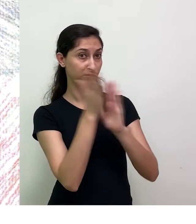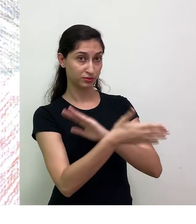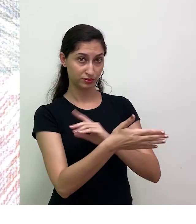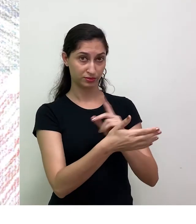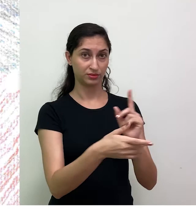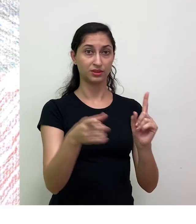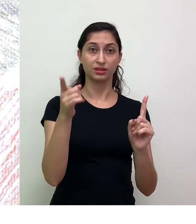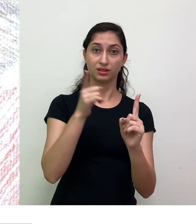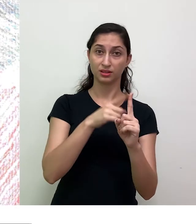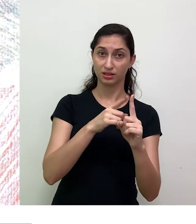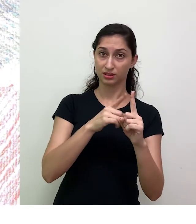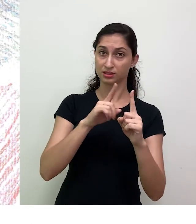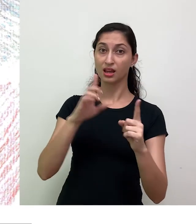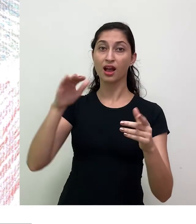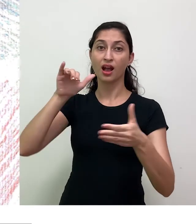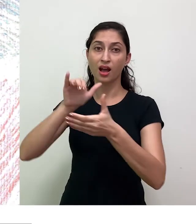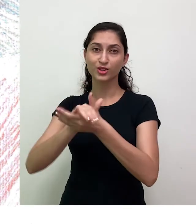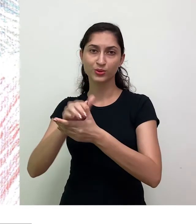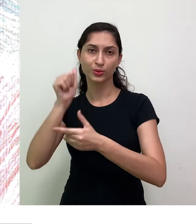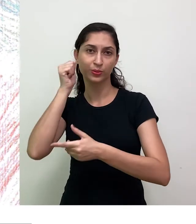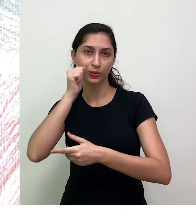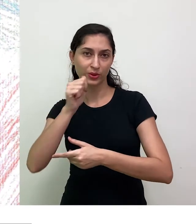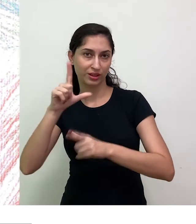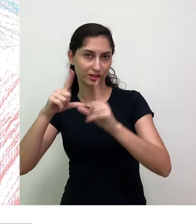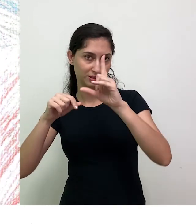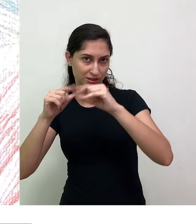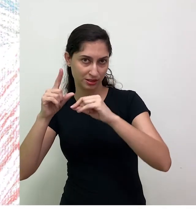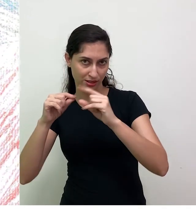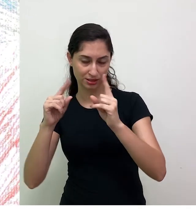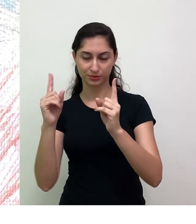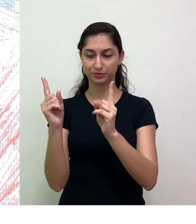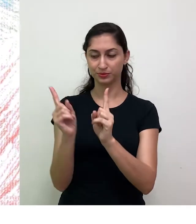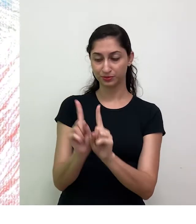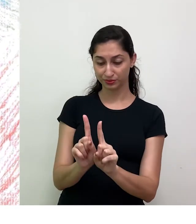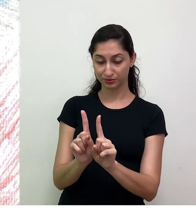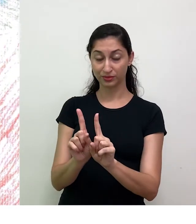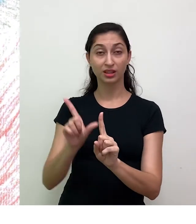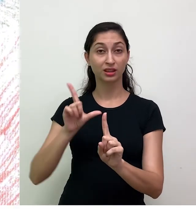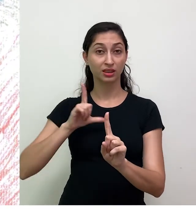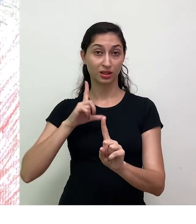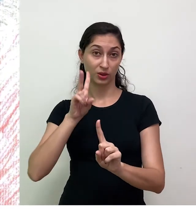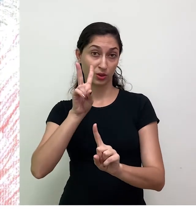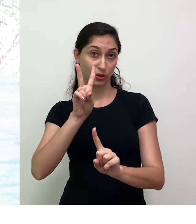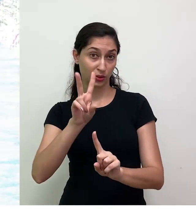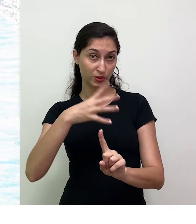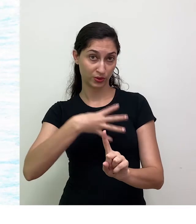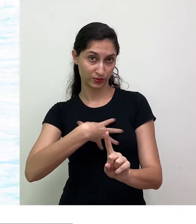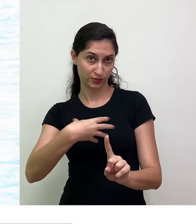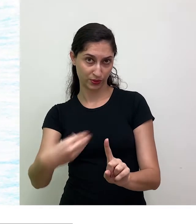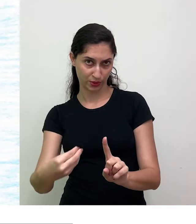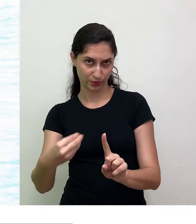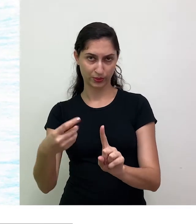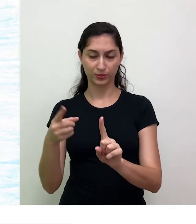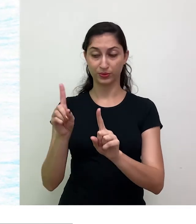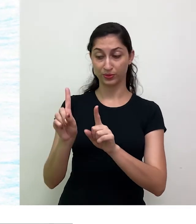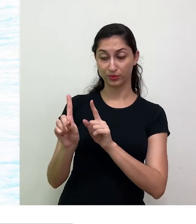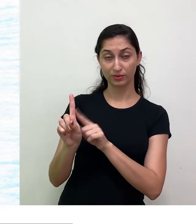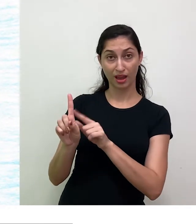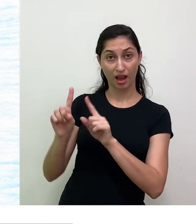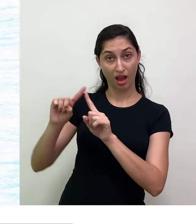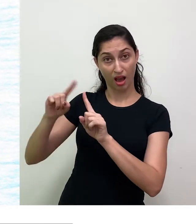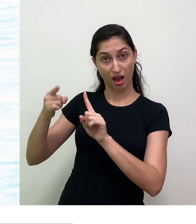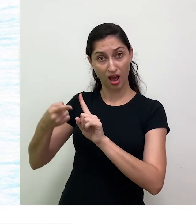e fugiu. O outro se casou com a mulher estrela e juntos tiveram dois filhos. Quando a mulher